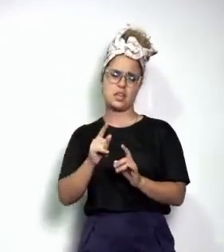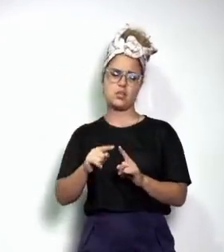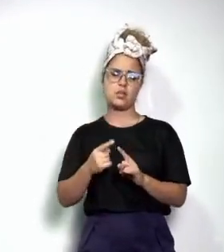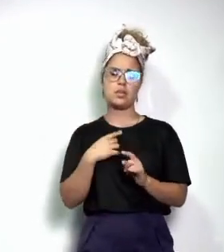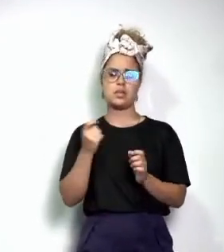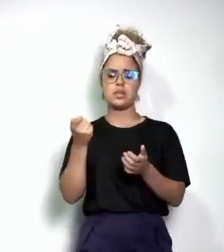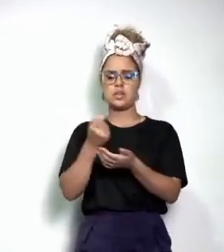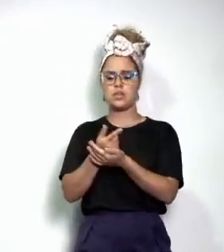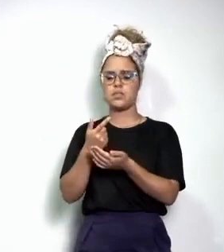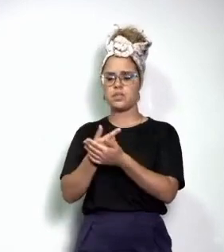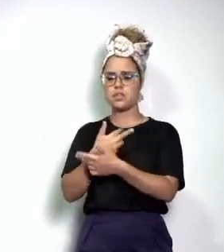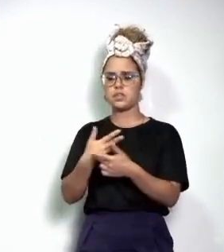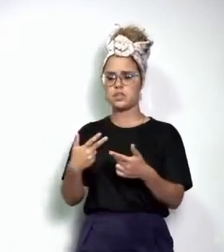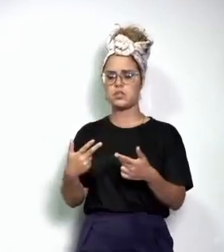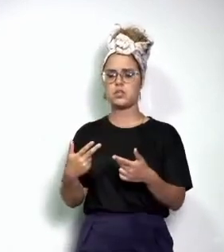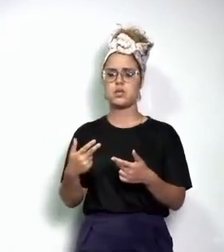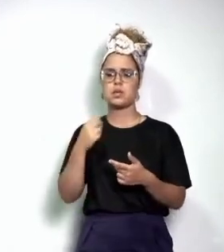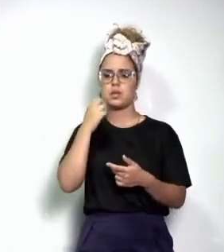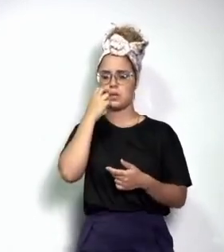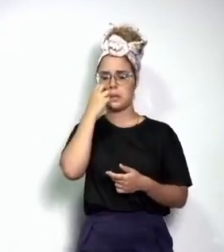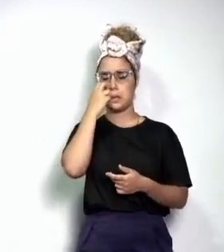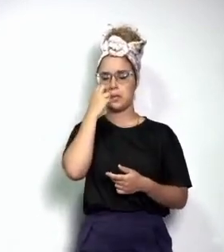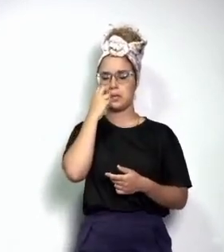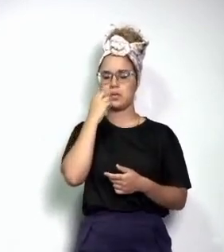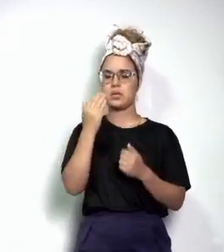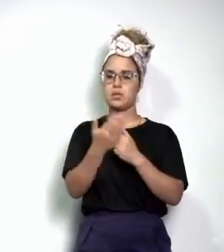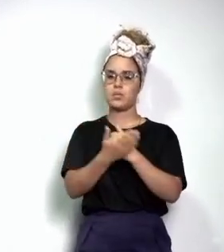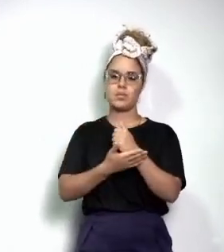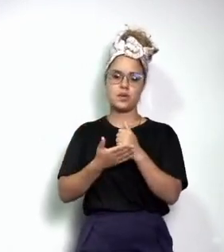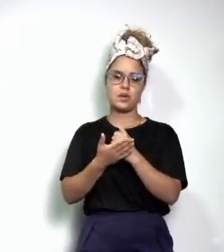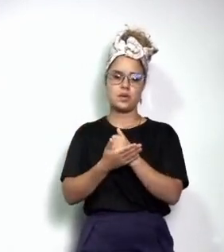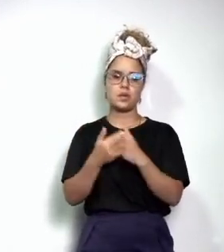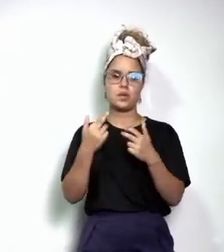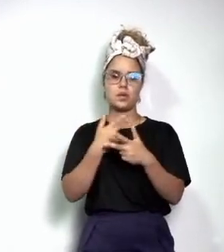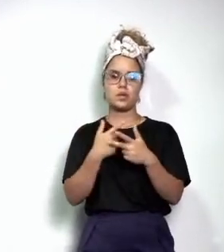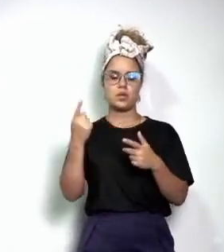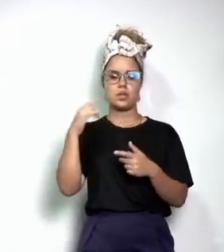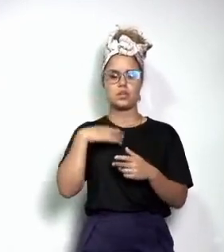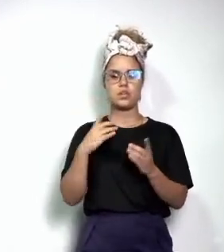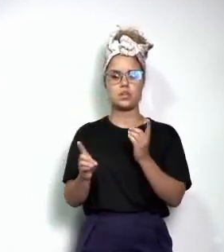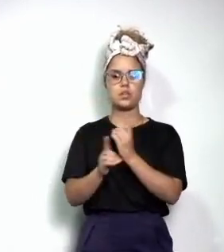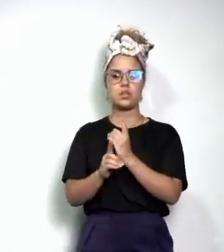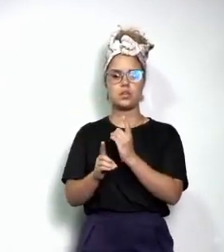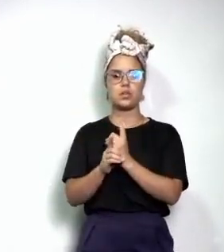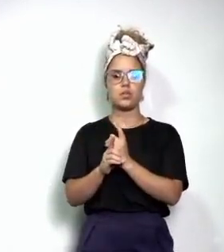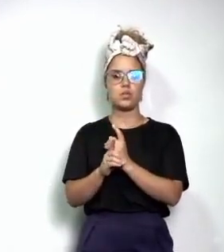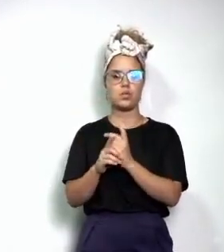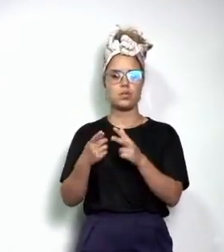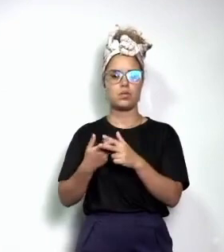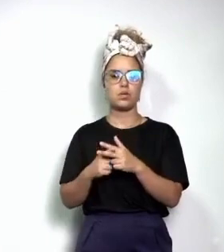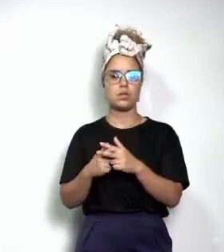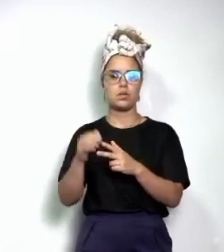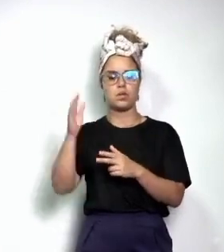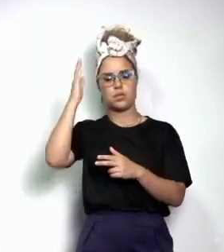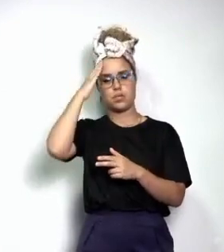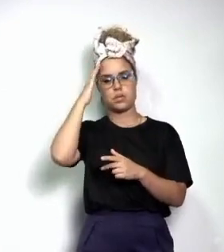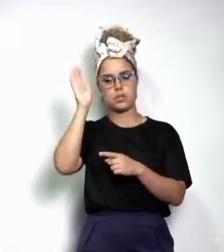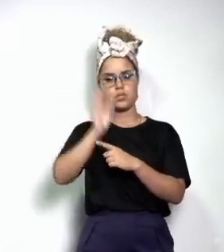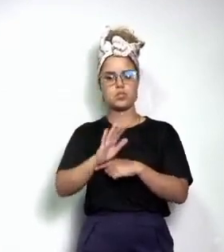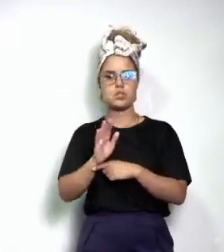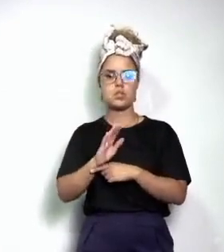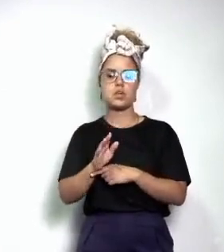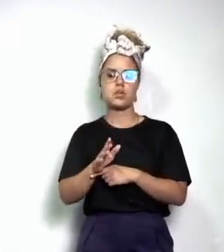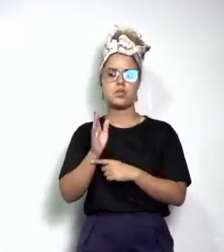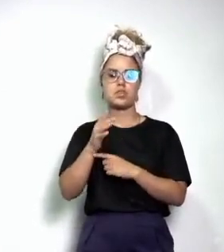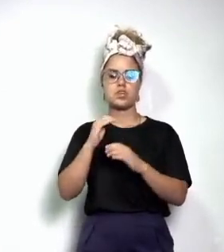E que vende esses acessórios que são básicos, né? Coisas que a gente encontra em lojas de ferragista, mas é pensando para o cinema. Então